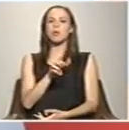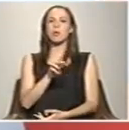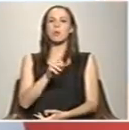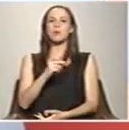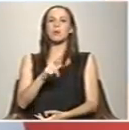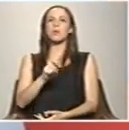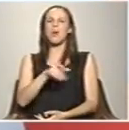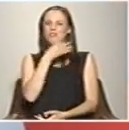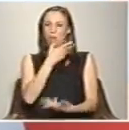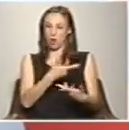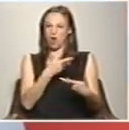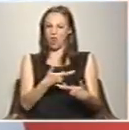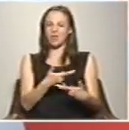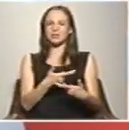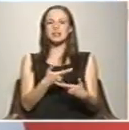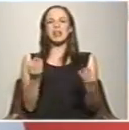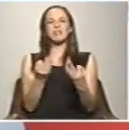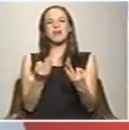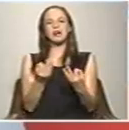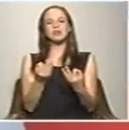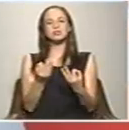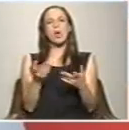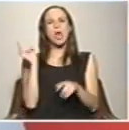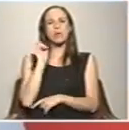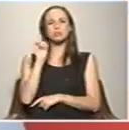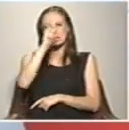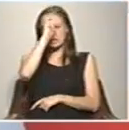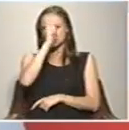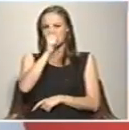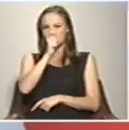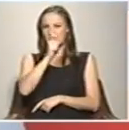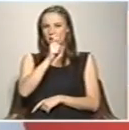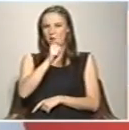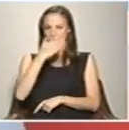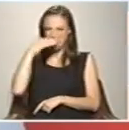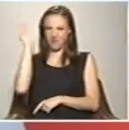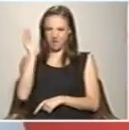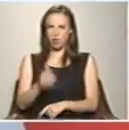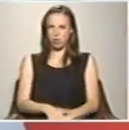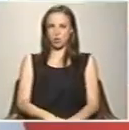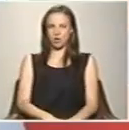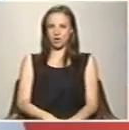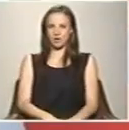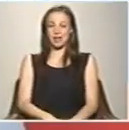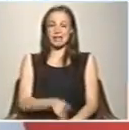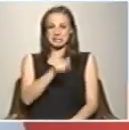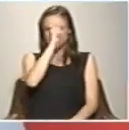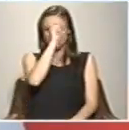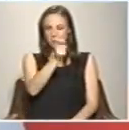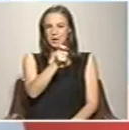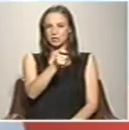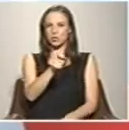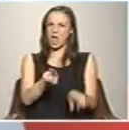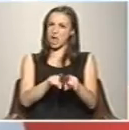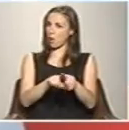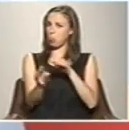que é importante respeitarmos os mais velhos e esse respeito é um património